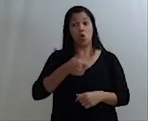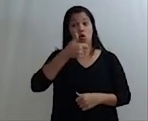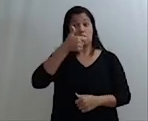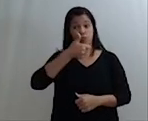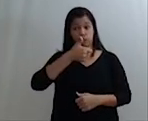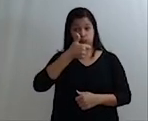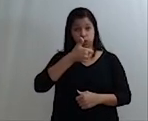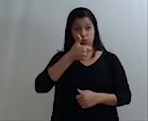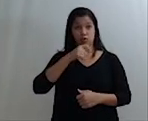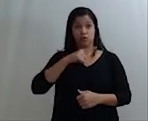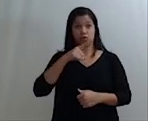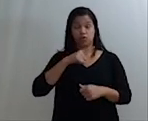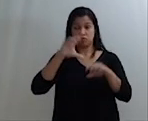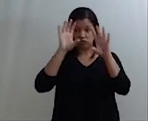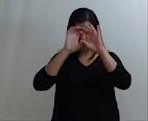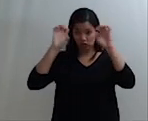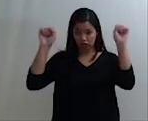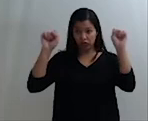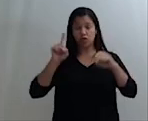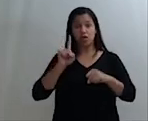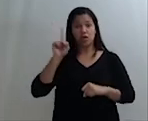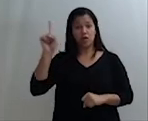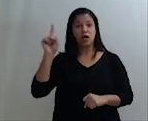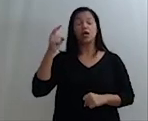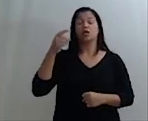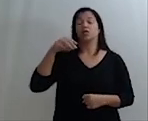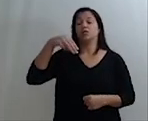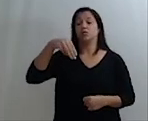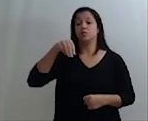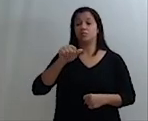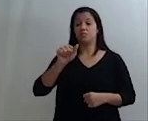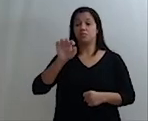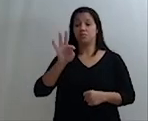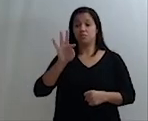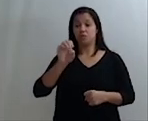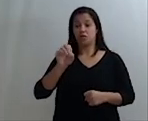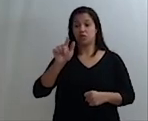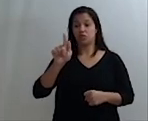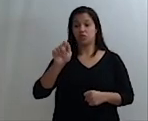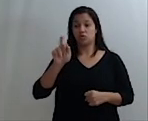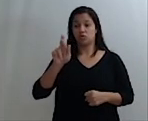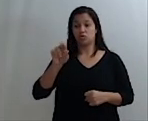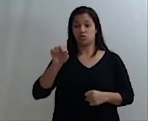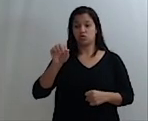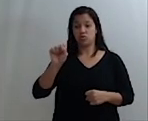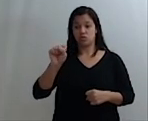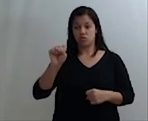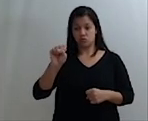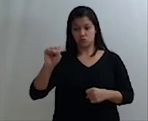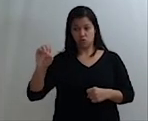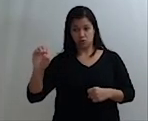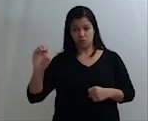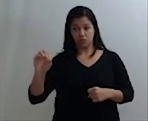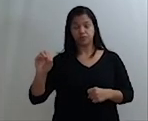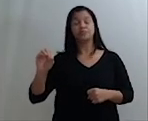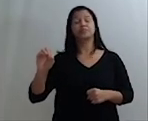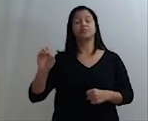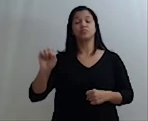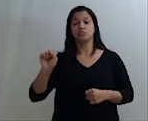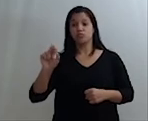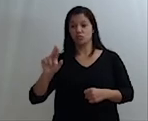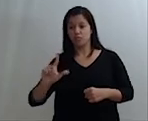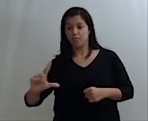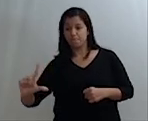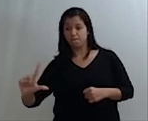tribunal de justiça do Mato Grosso do Sul foi levado a julgamento eh no dia 9 de julho